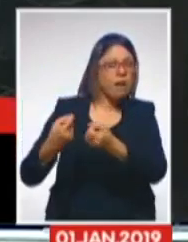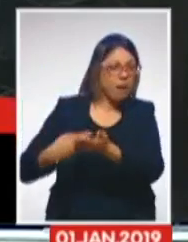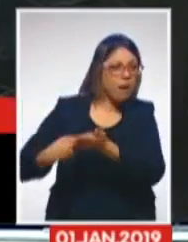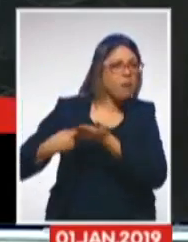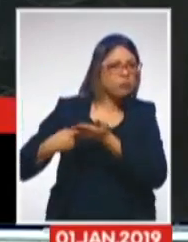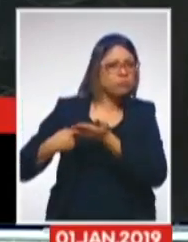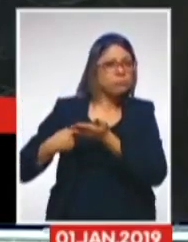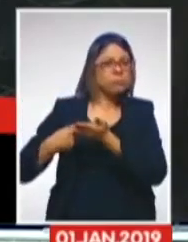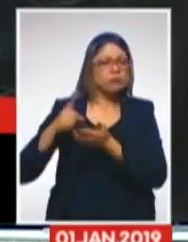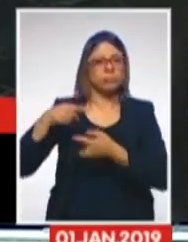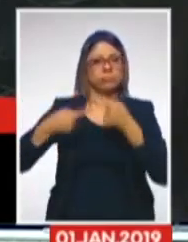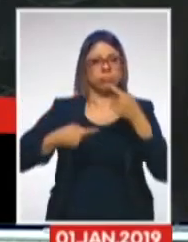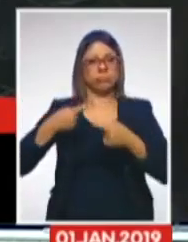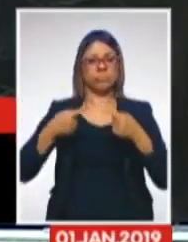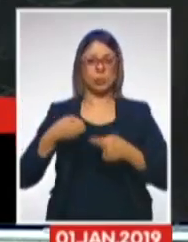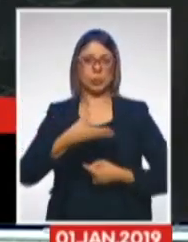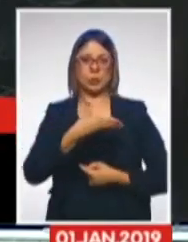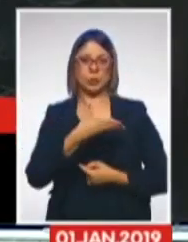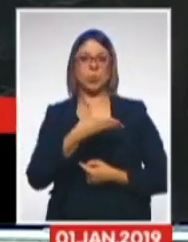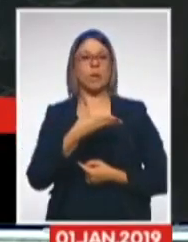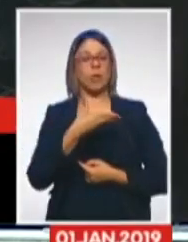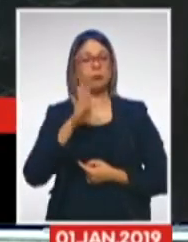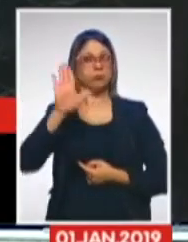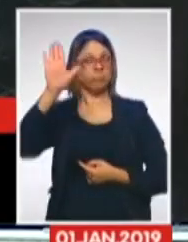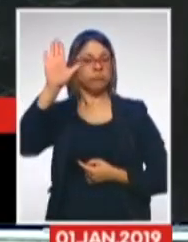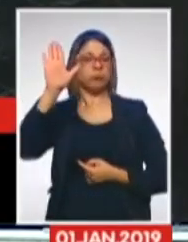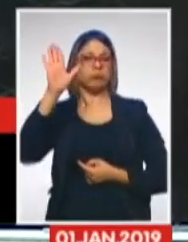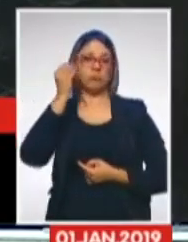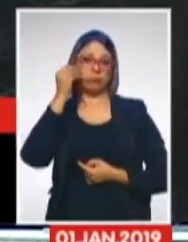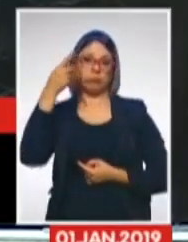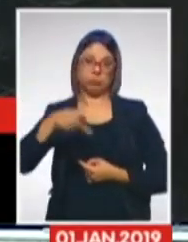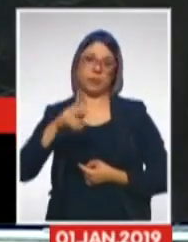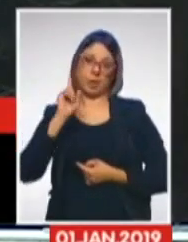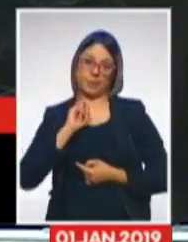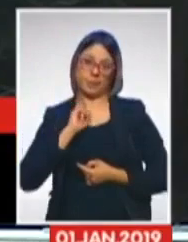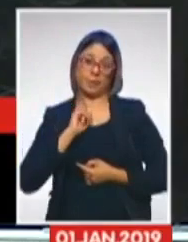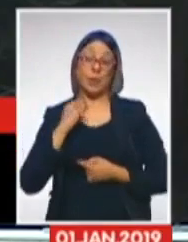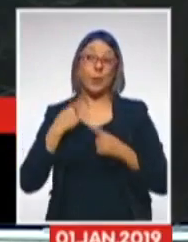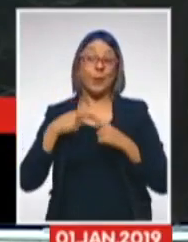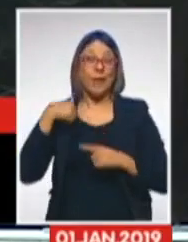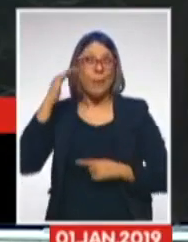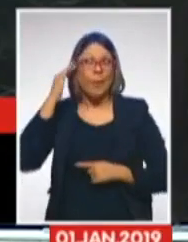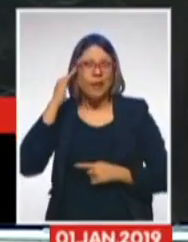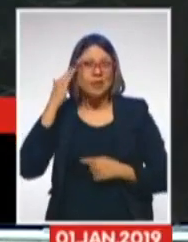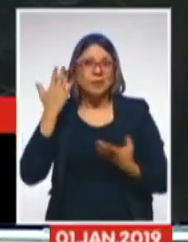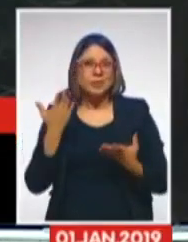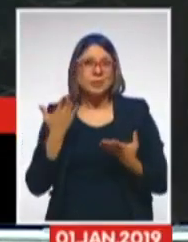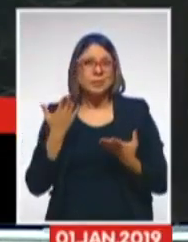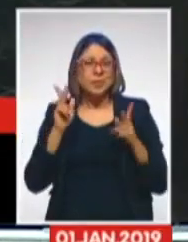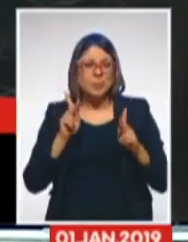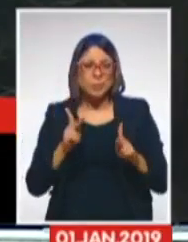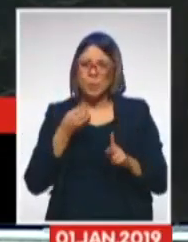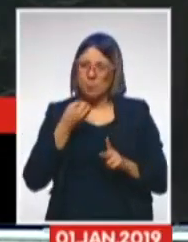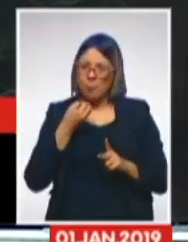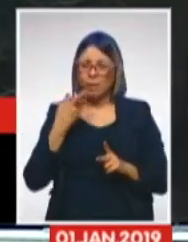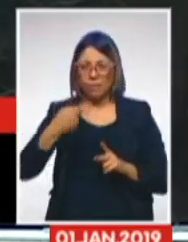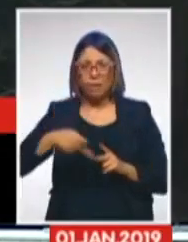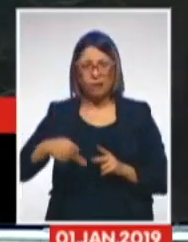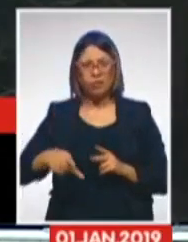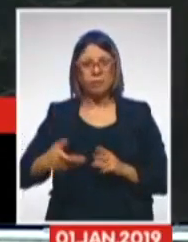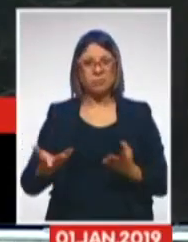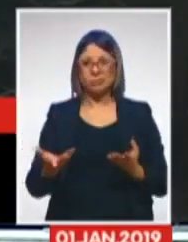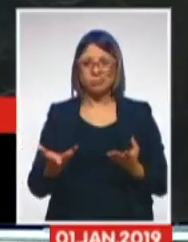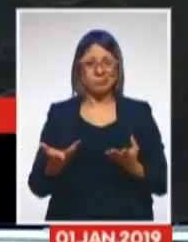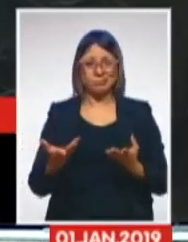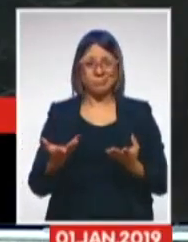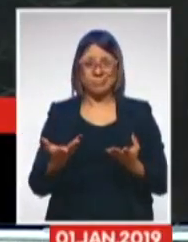ser candidato ao governo de Minas Gerais, por entender que as pessoas de bem não podem